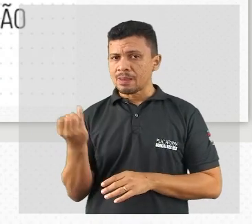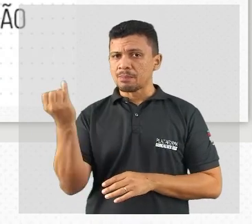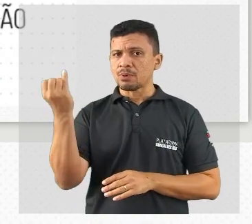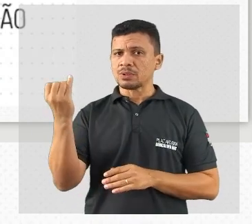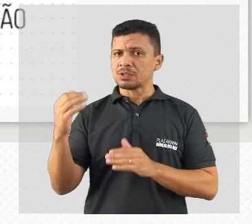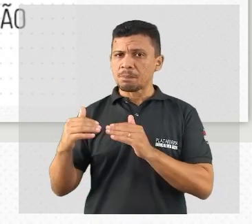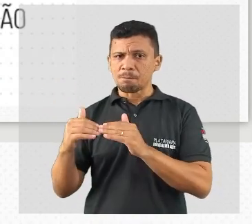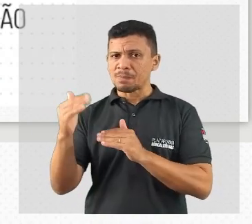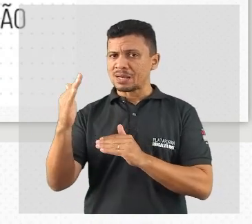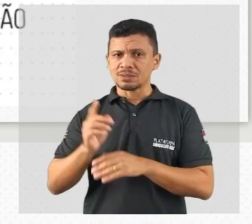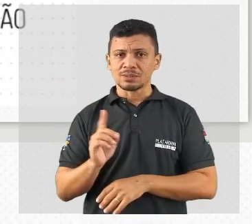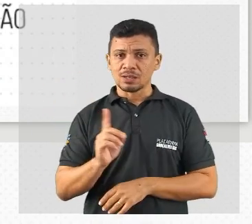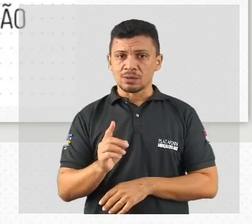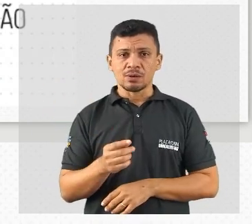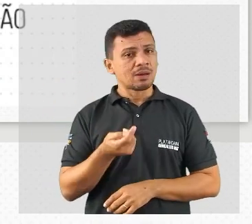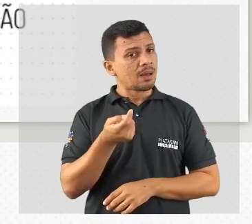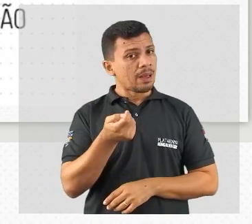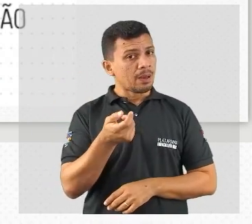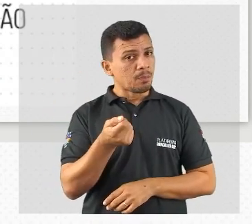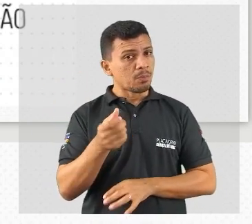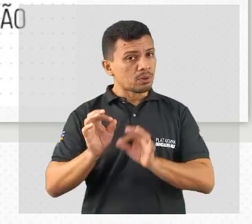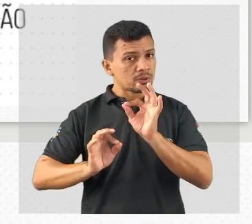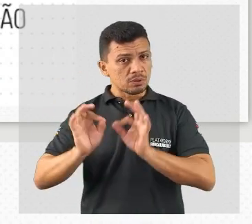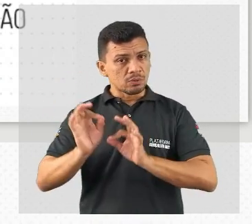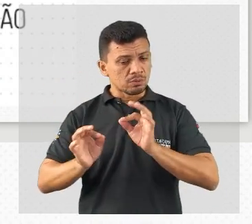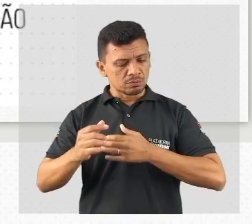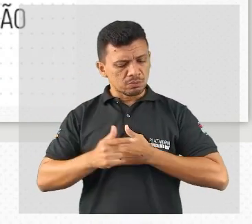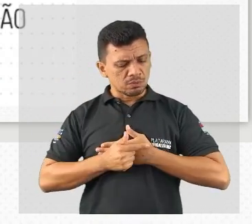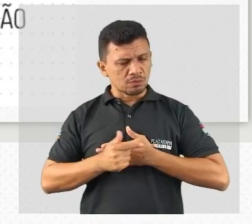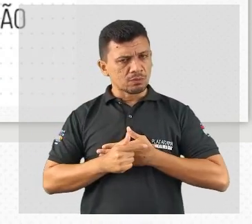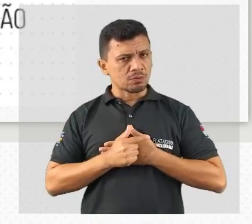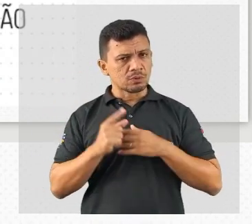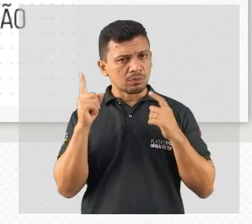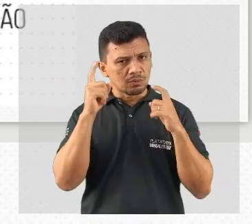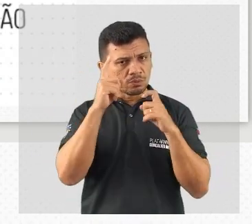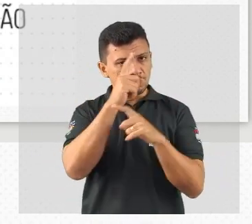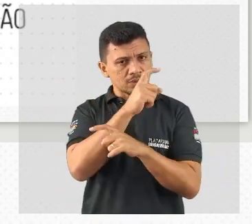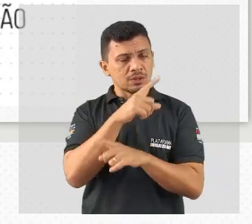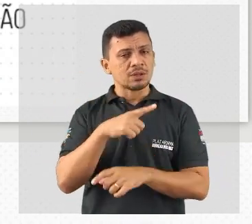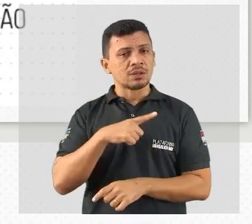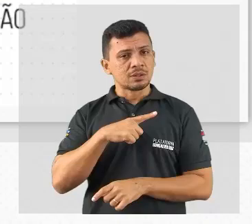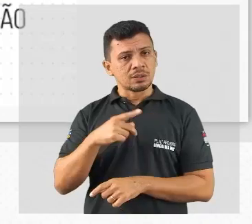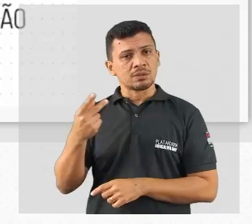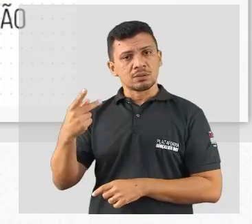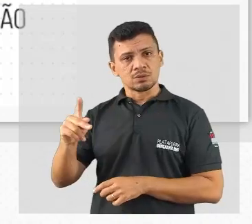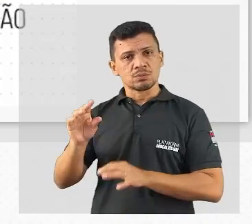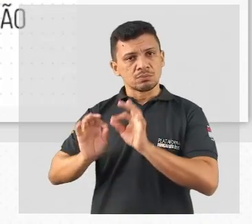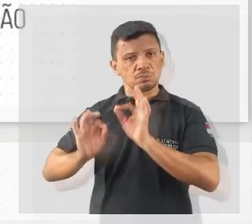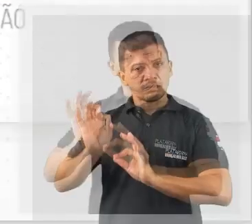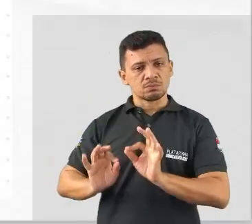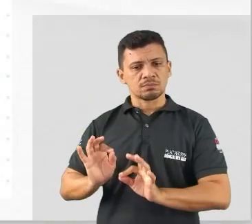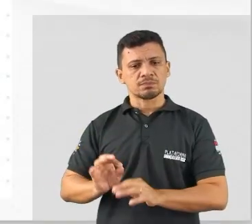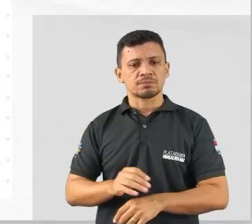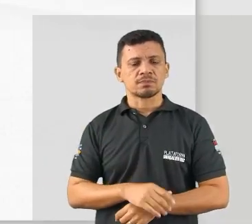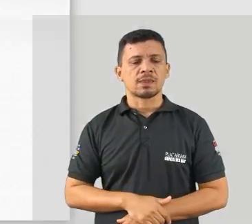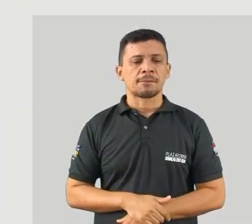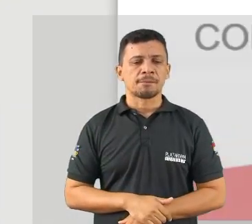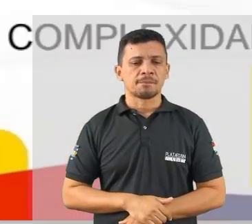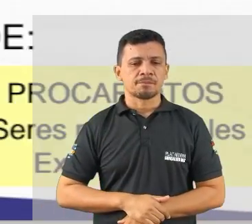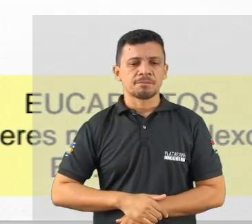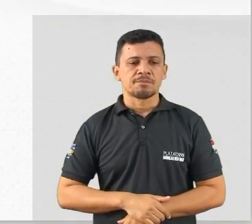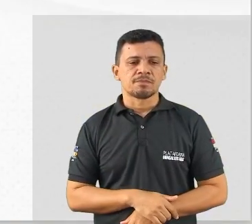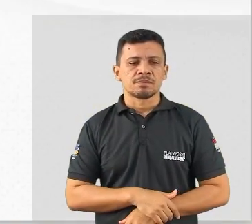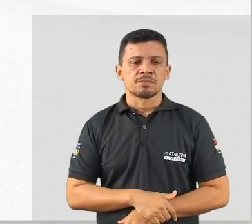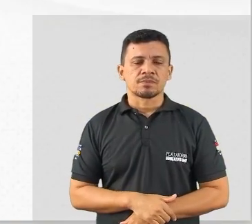ser um pouquinho mais complexo com relação à sua funcionalidade, ele se estrutura, ele se organiza, tá? Então, pessoal,